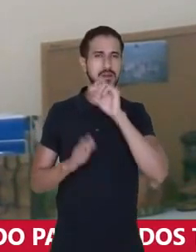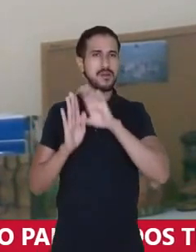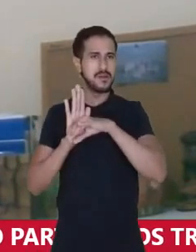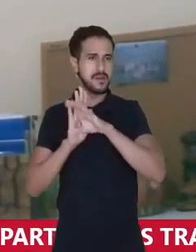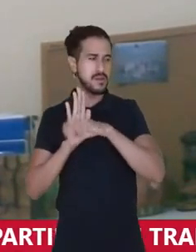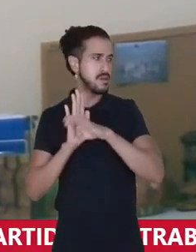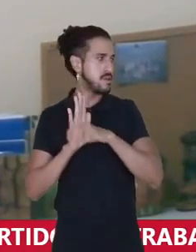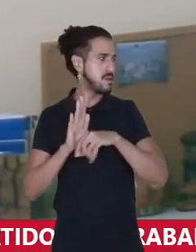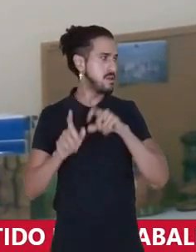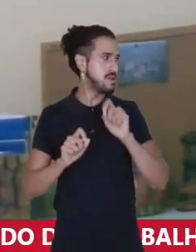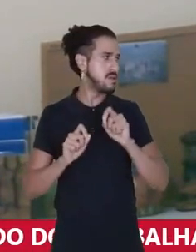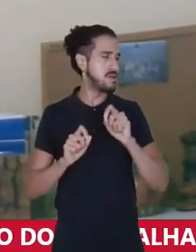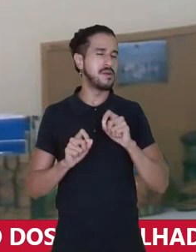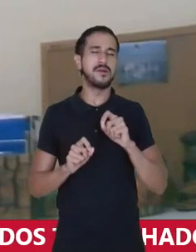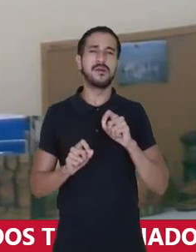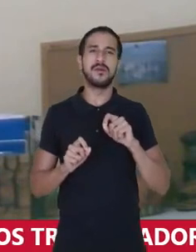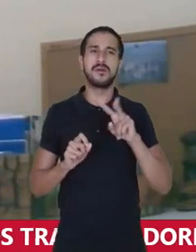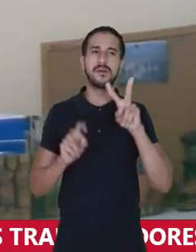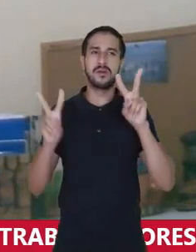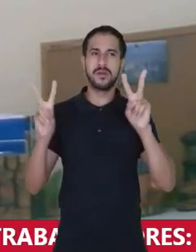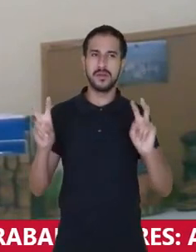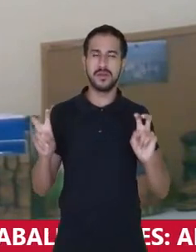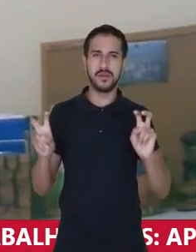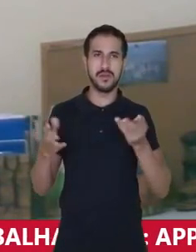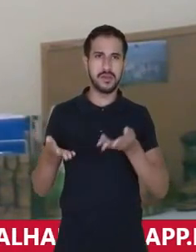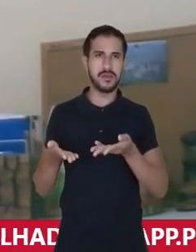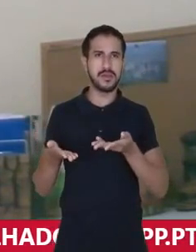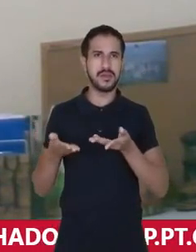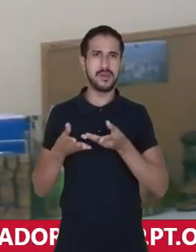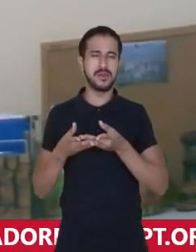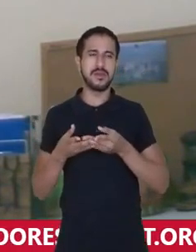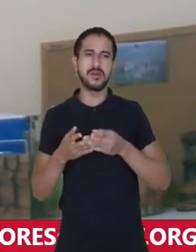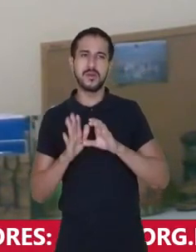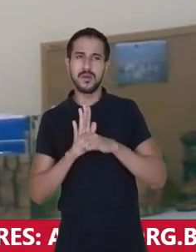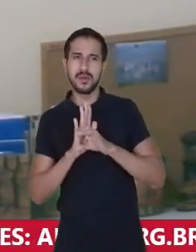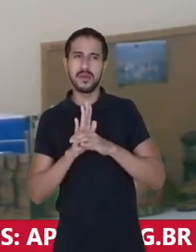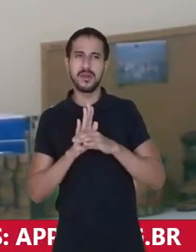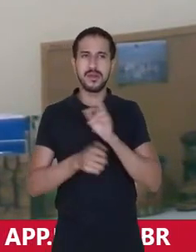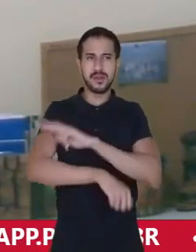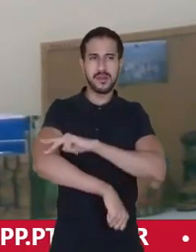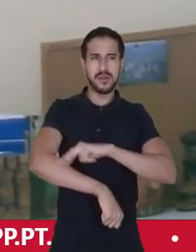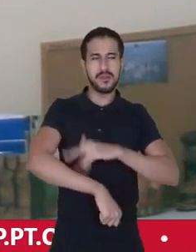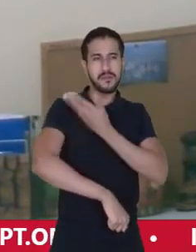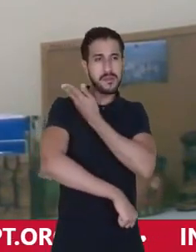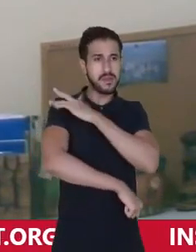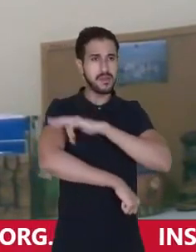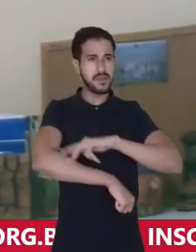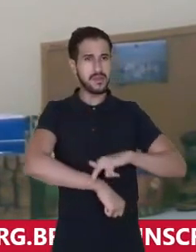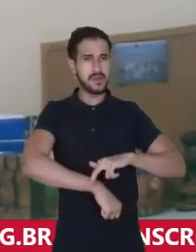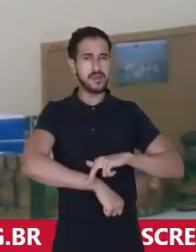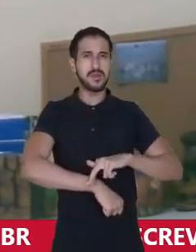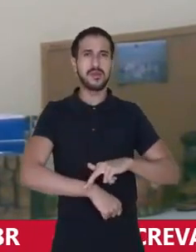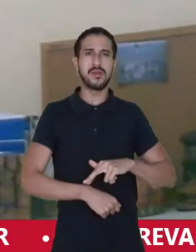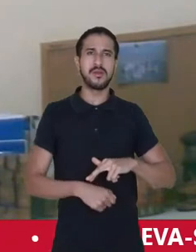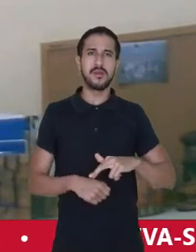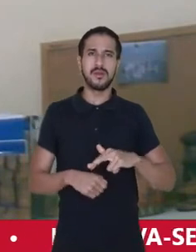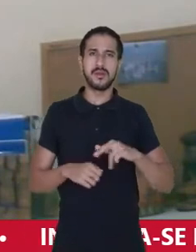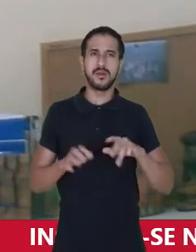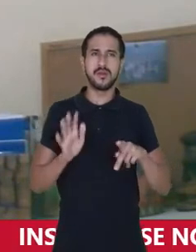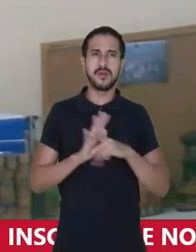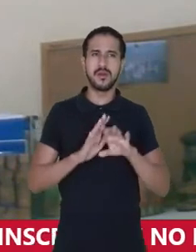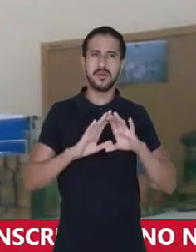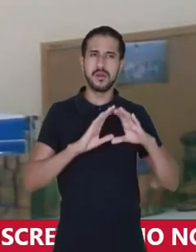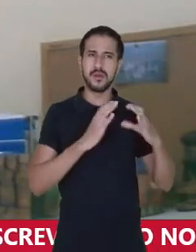conceitual, né, que desloca, né, da ideia de raça e de racismo para a imposição de racialização de